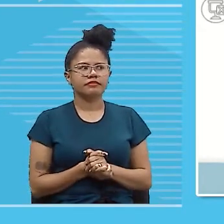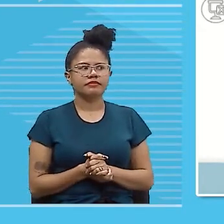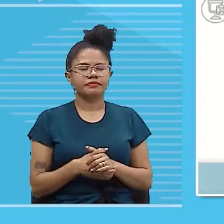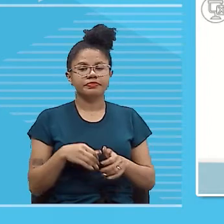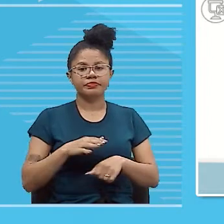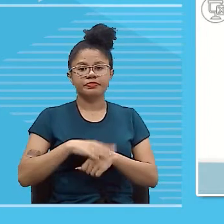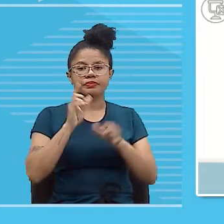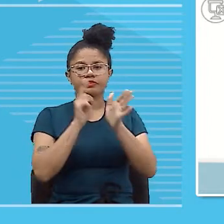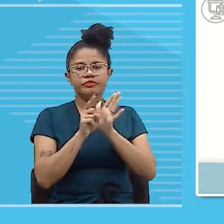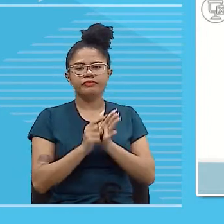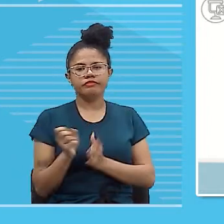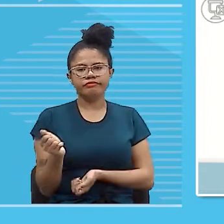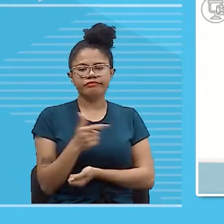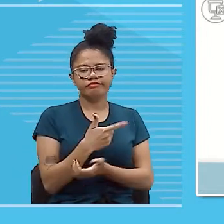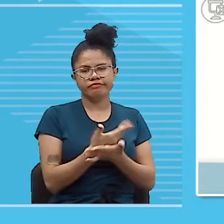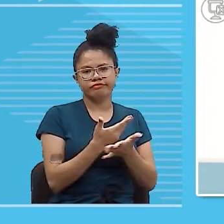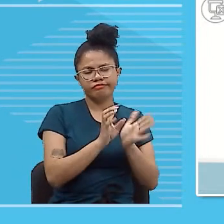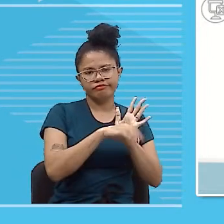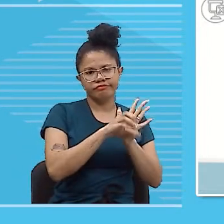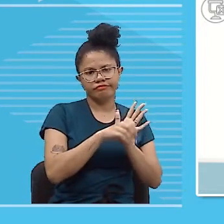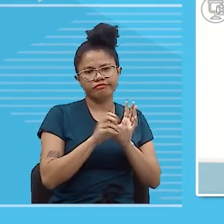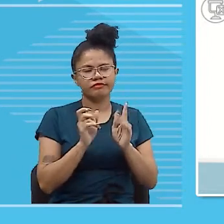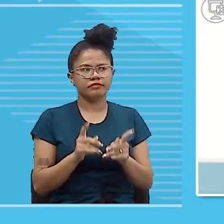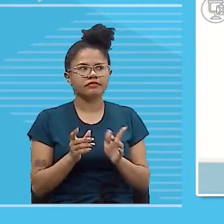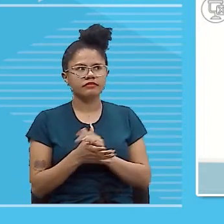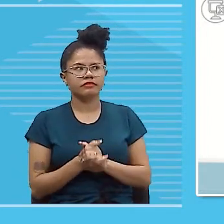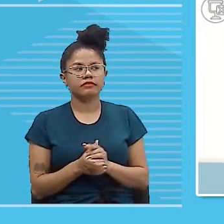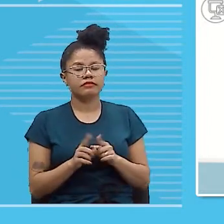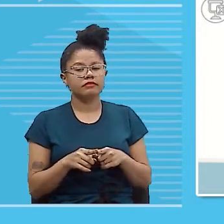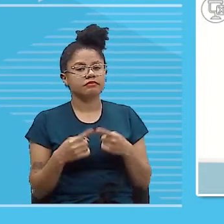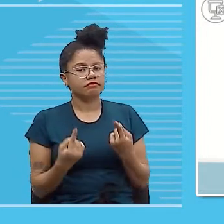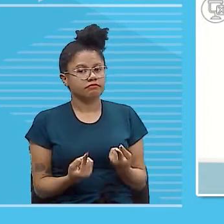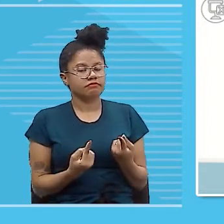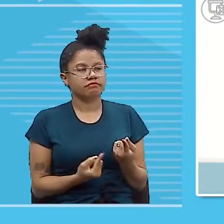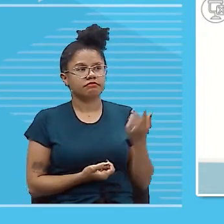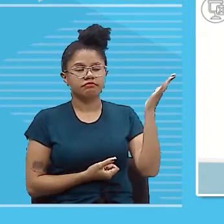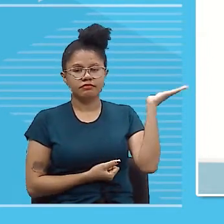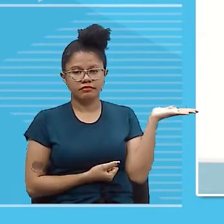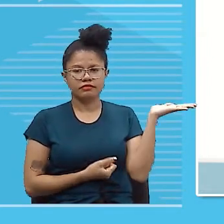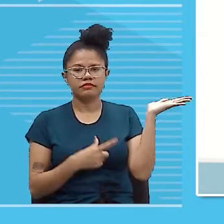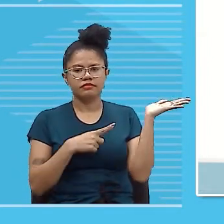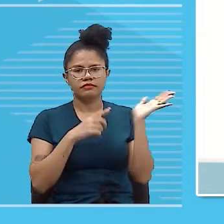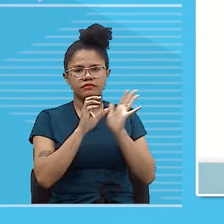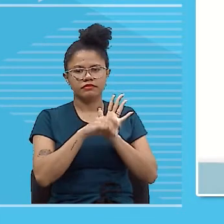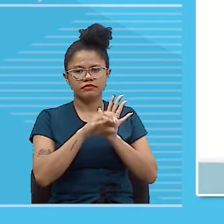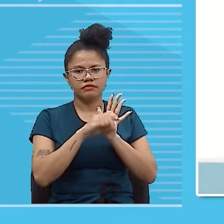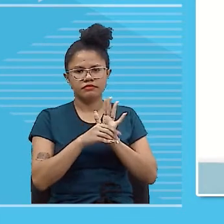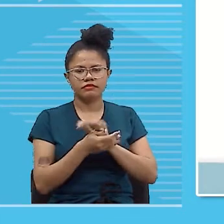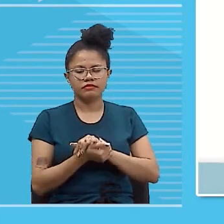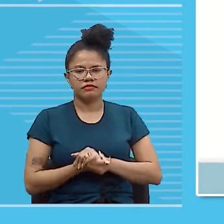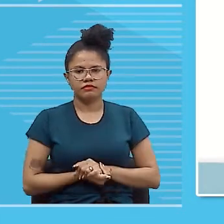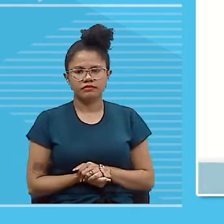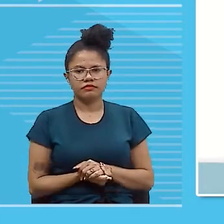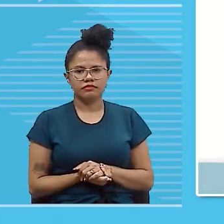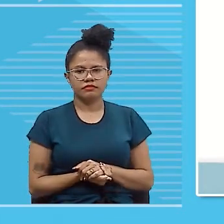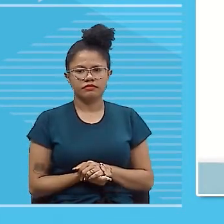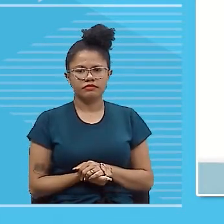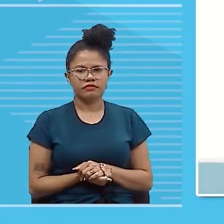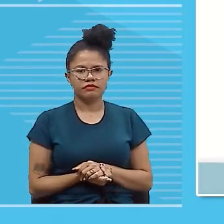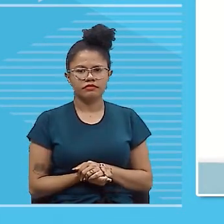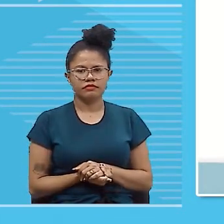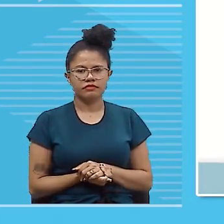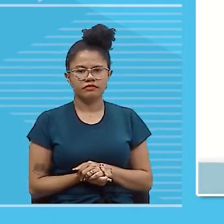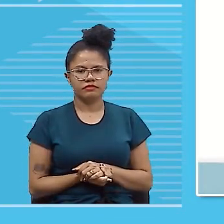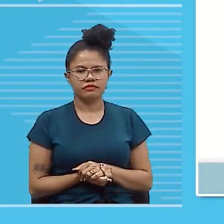que né trabalhar o aspecto teórico mas o Fernandinho colocou um conceito aqui o que são o que